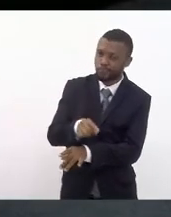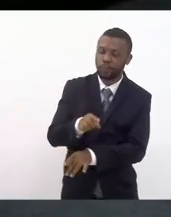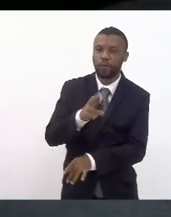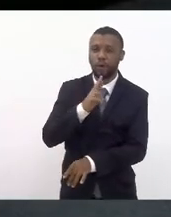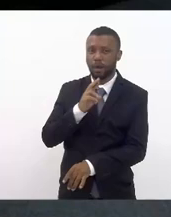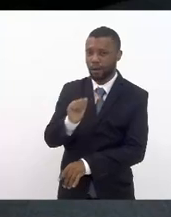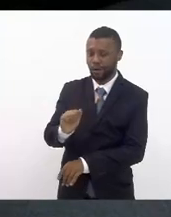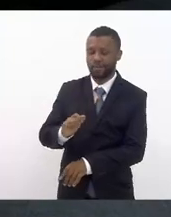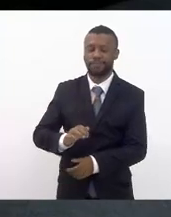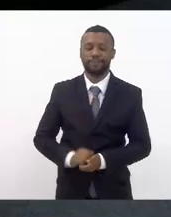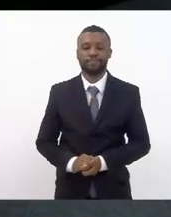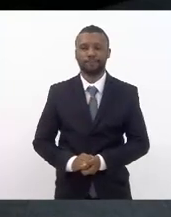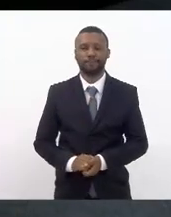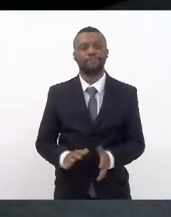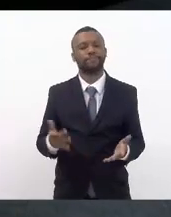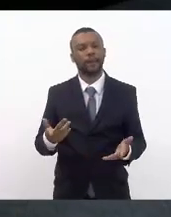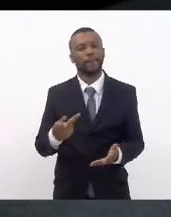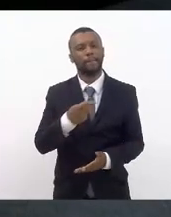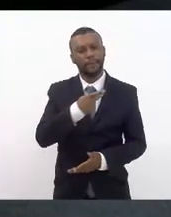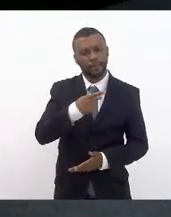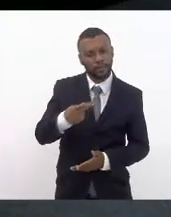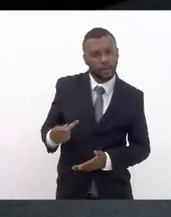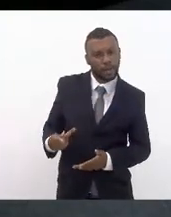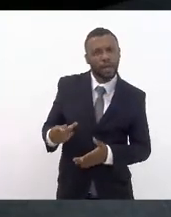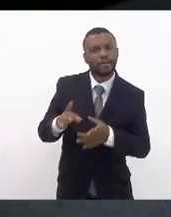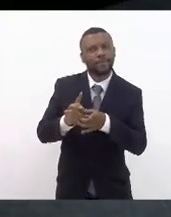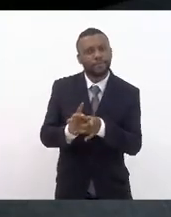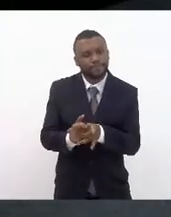Presidente democrático